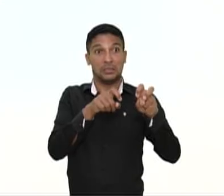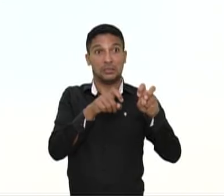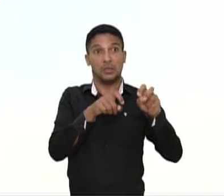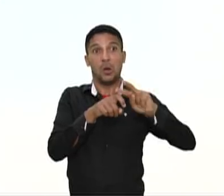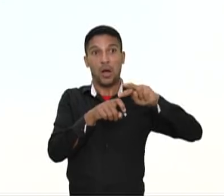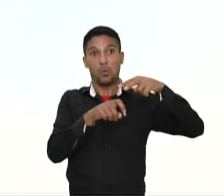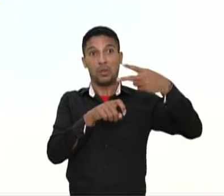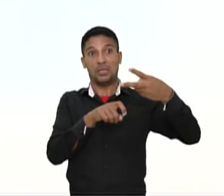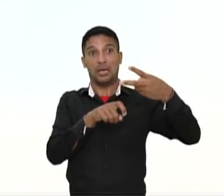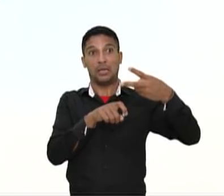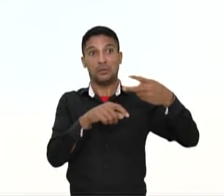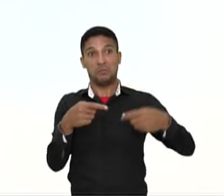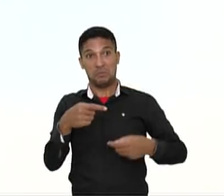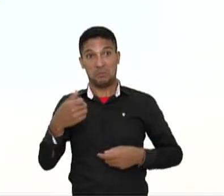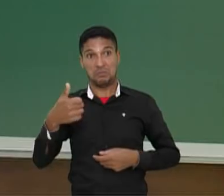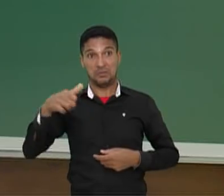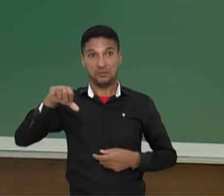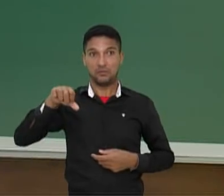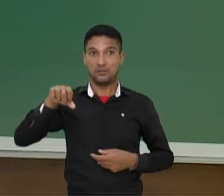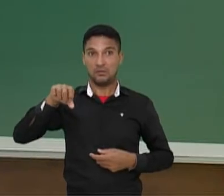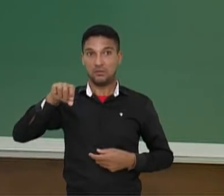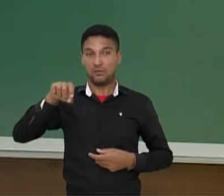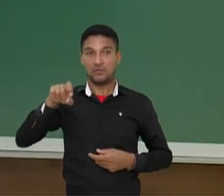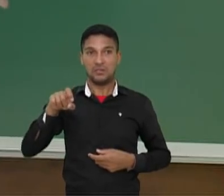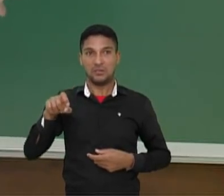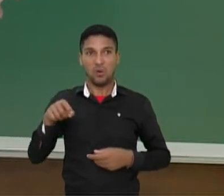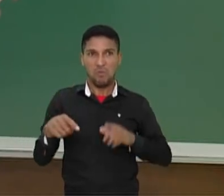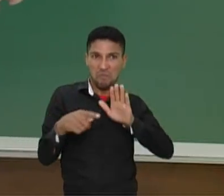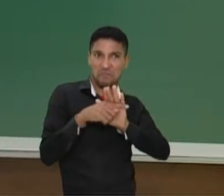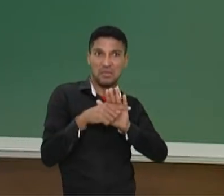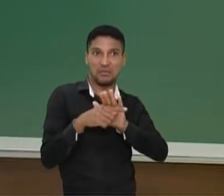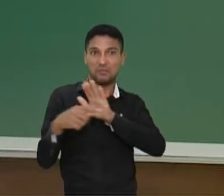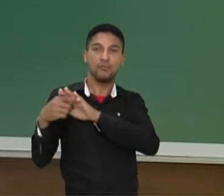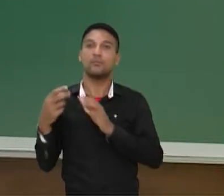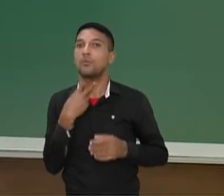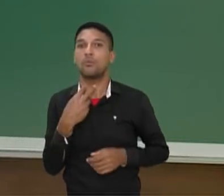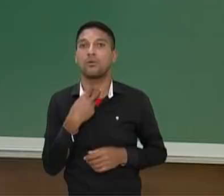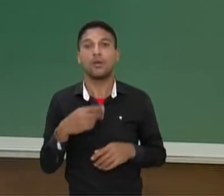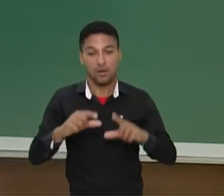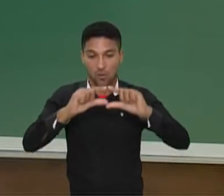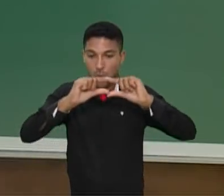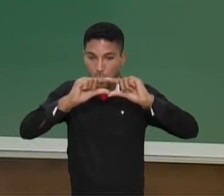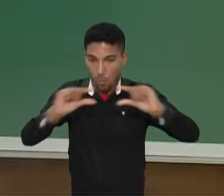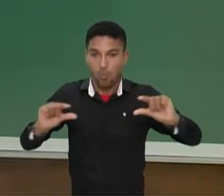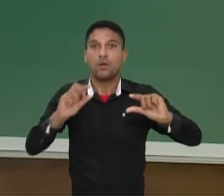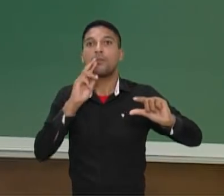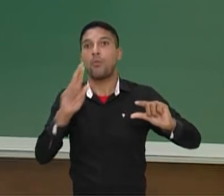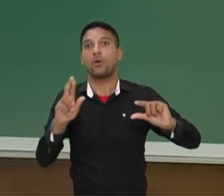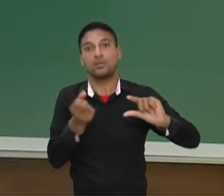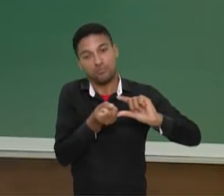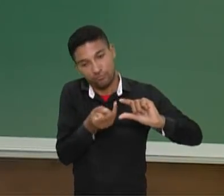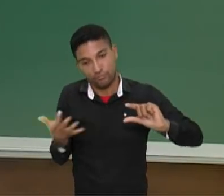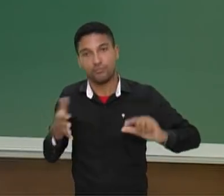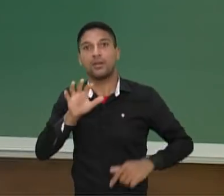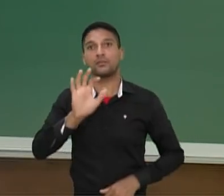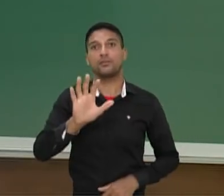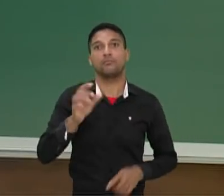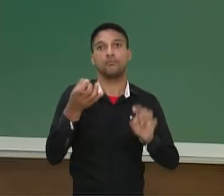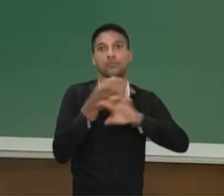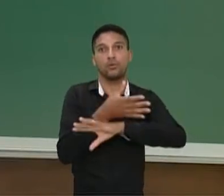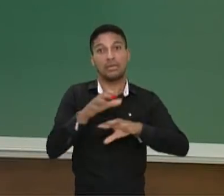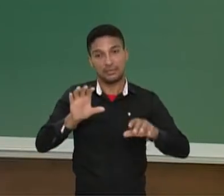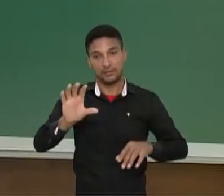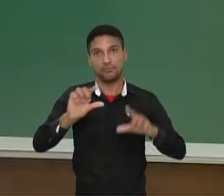é esse troço grandão aqui mesmo, tá bom? É toda essa expressão que é referente à área,